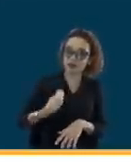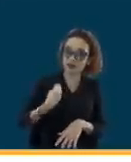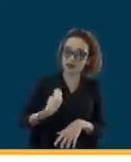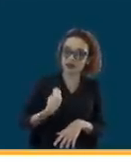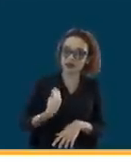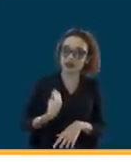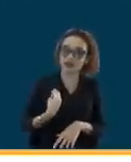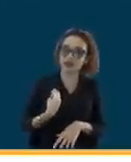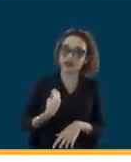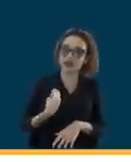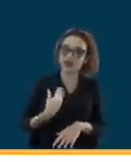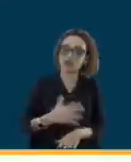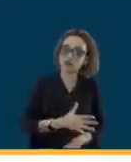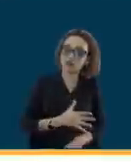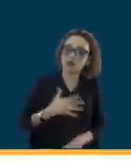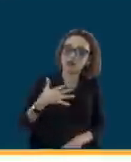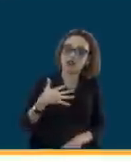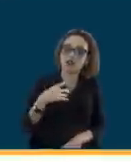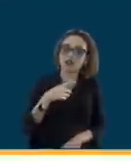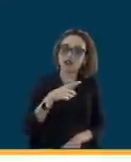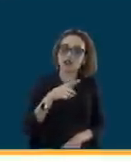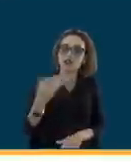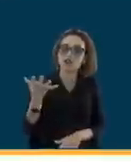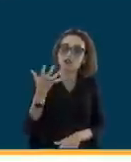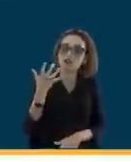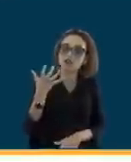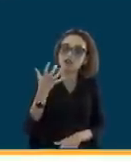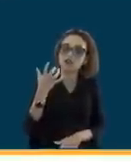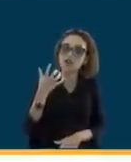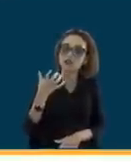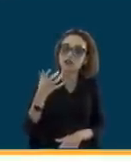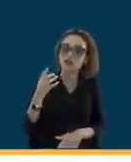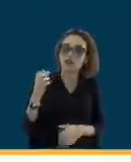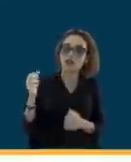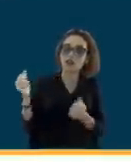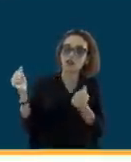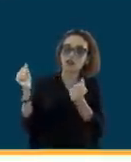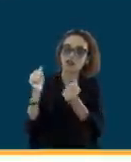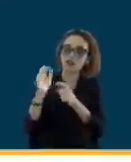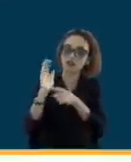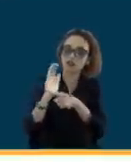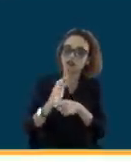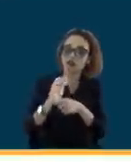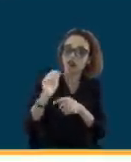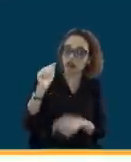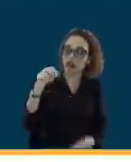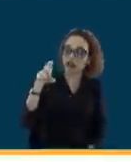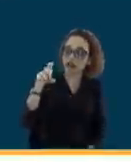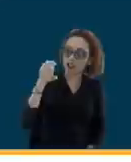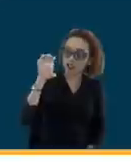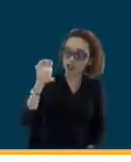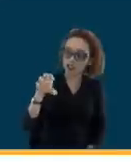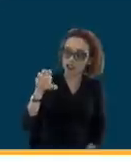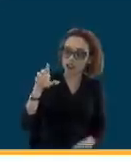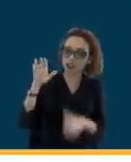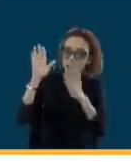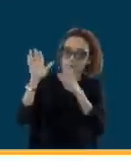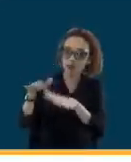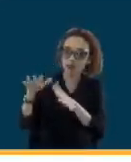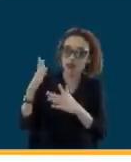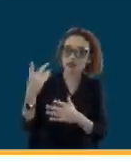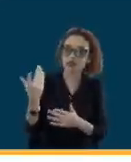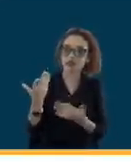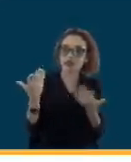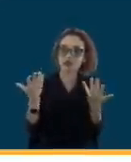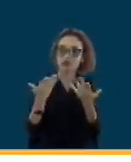dizer que é um prazer e queremos, Fatinha, contar com o seu axé, contar com a sua bênção para a gente poder começar os trabalhos e queremos lhe ouvir. Uma boa